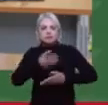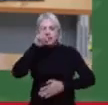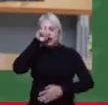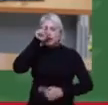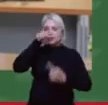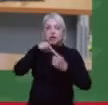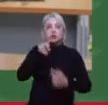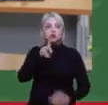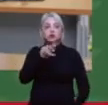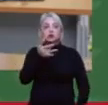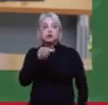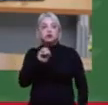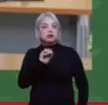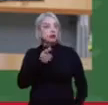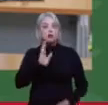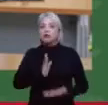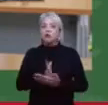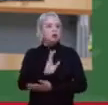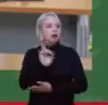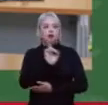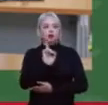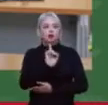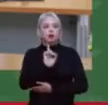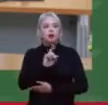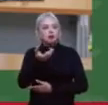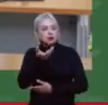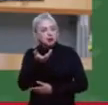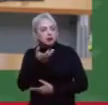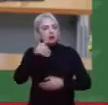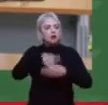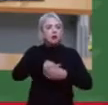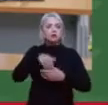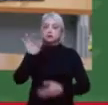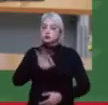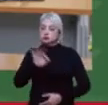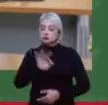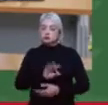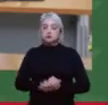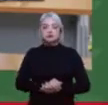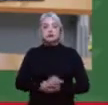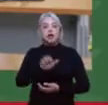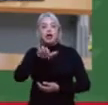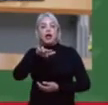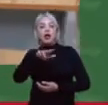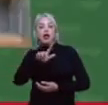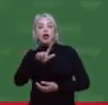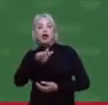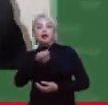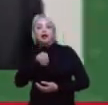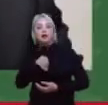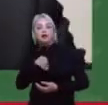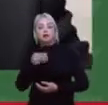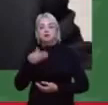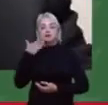do Distritão não passe. Nós queremos o voto proporcional. Com a palavra, Arlindo Quinaglia.